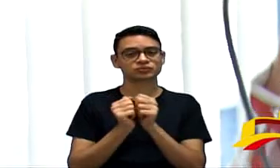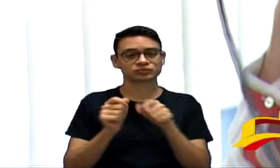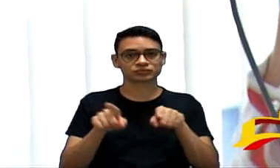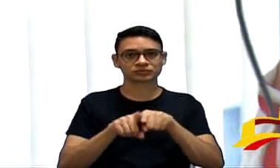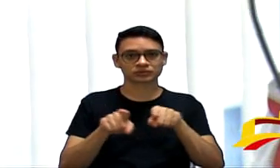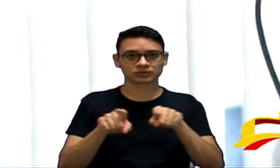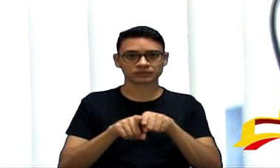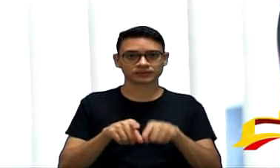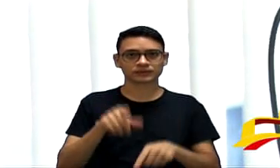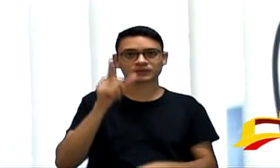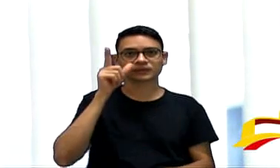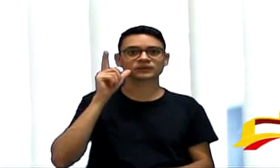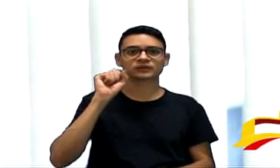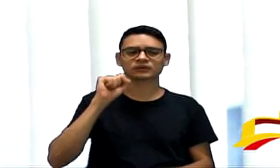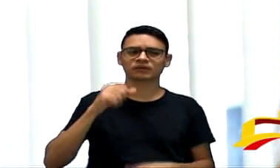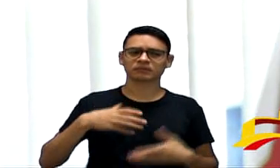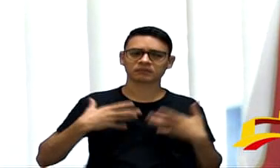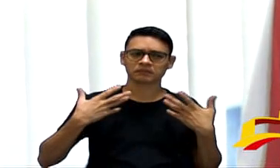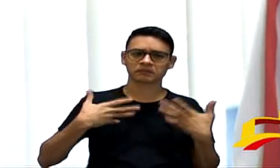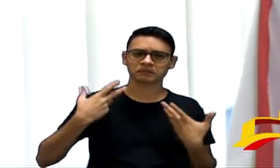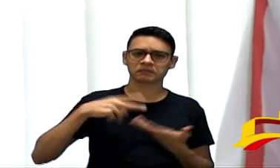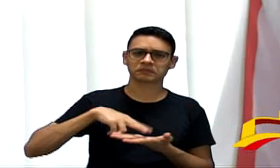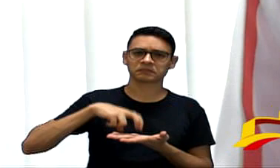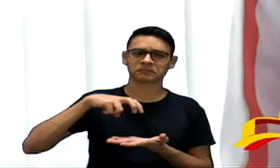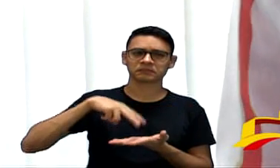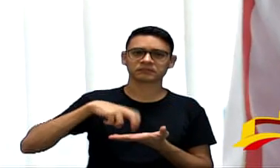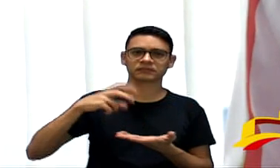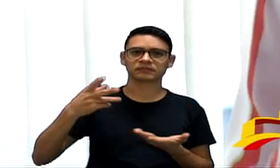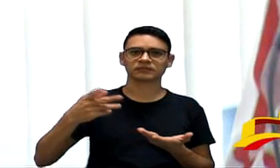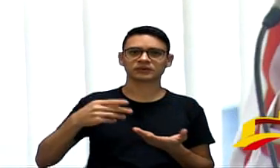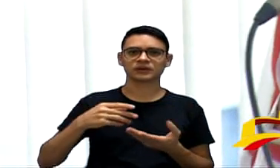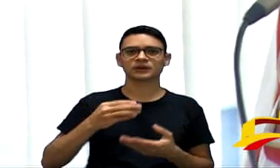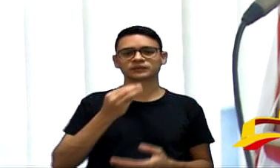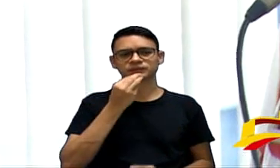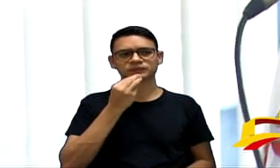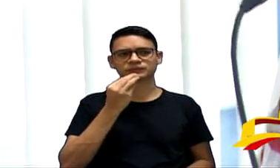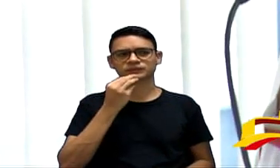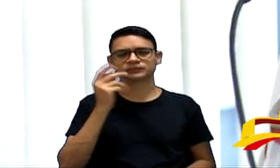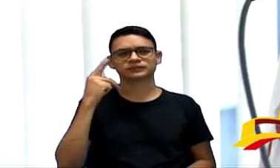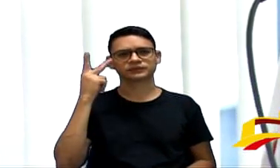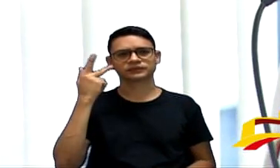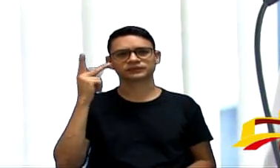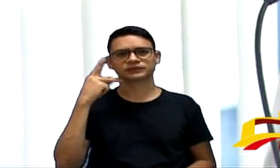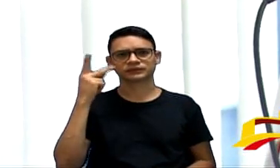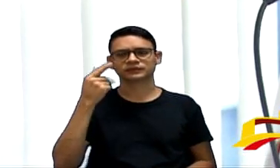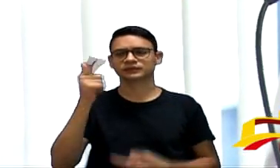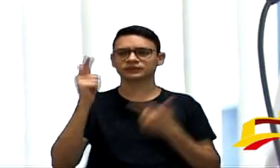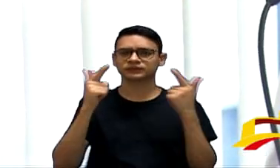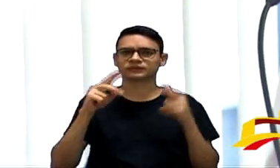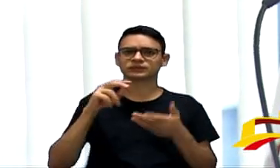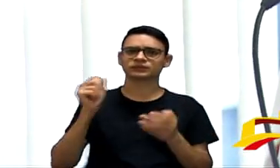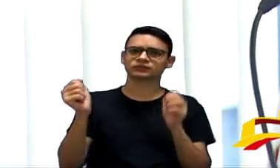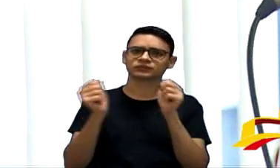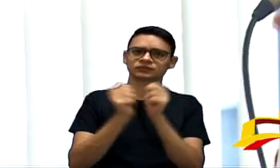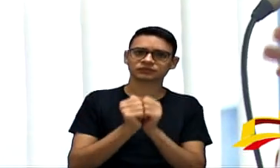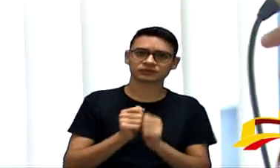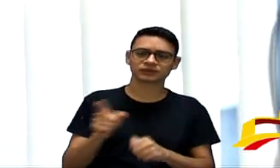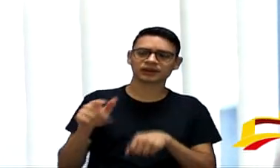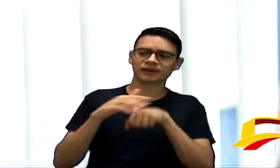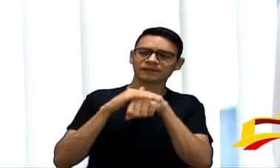Vereador Luiz Santos está tão animado. Os vereadores poderiam ter ido, né, vereadora Fernanda? Com certeza. Vereador Luiz Santos está tão animado